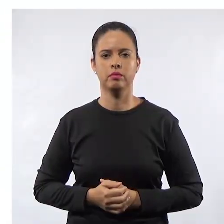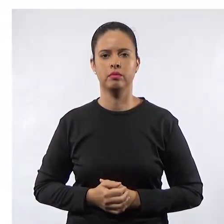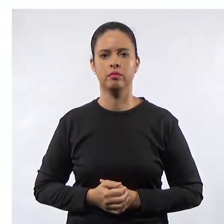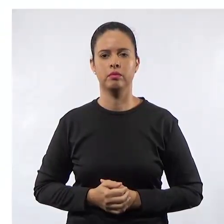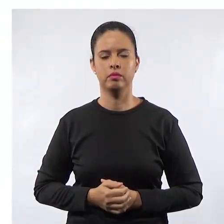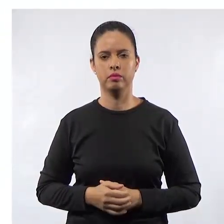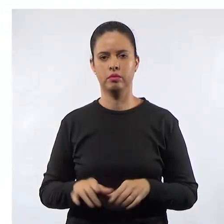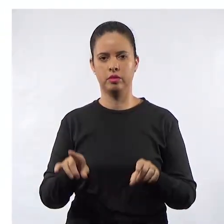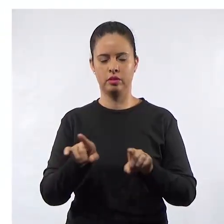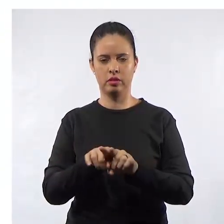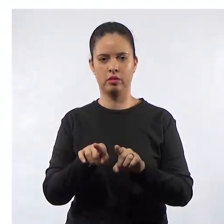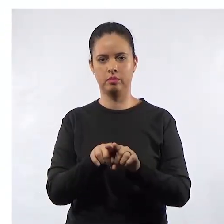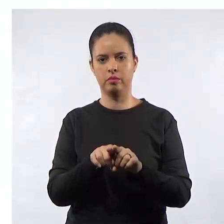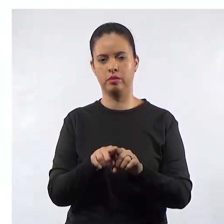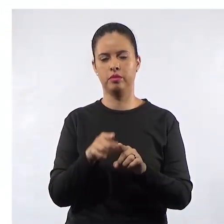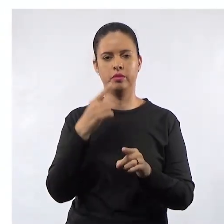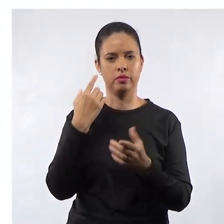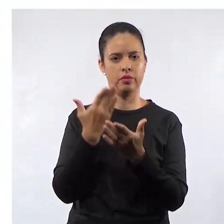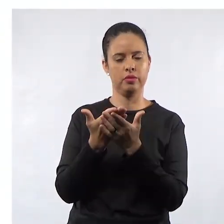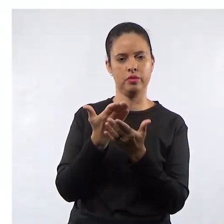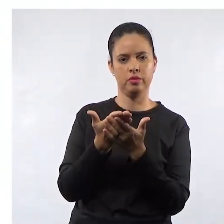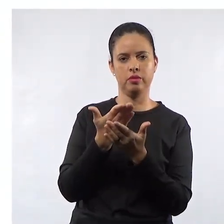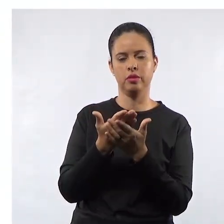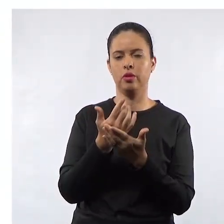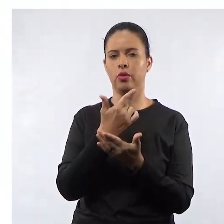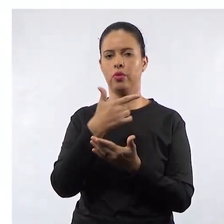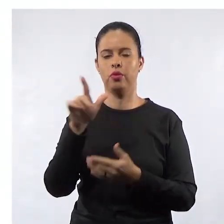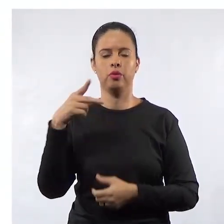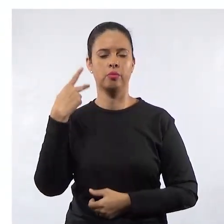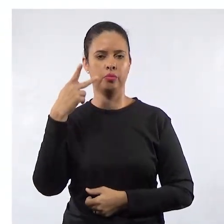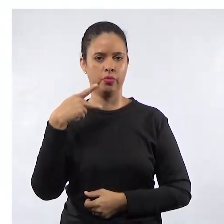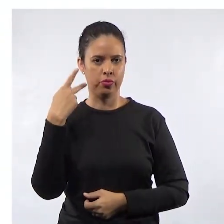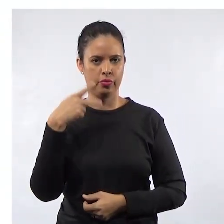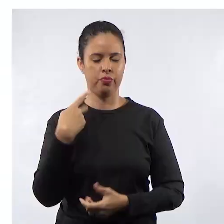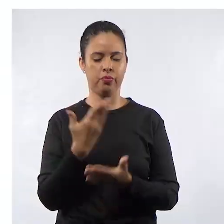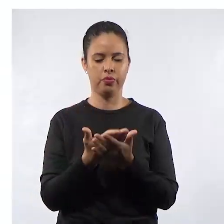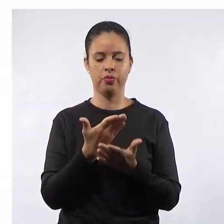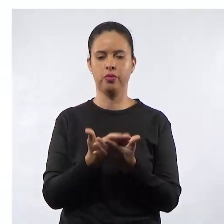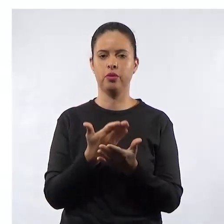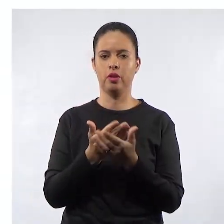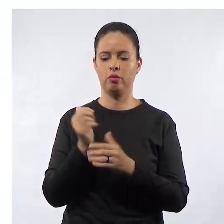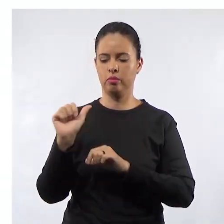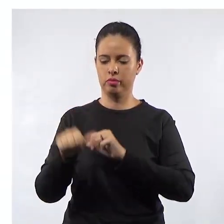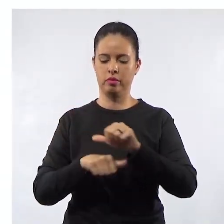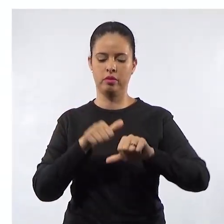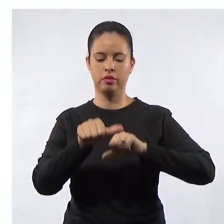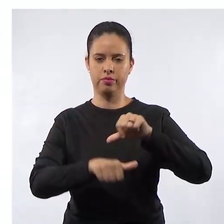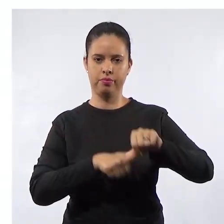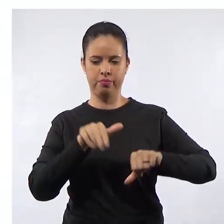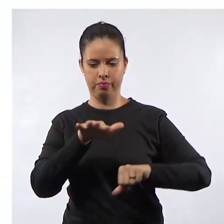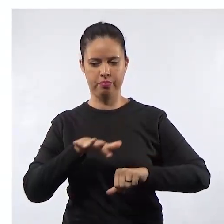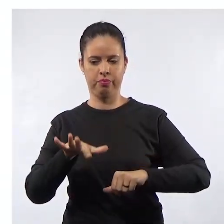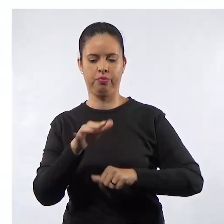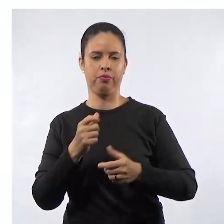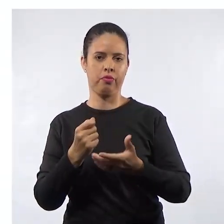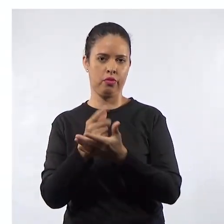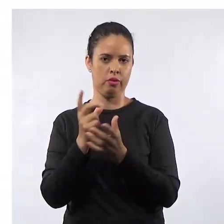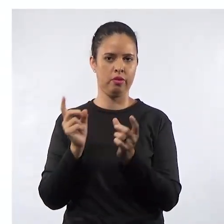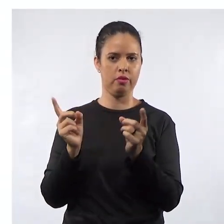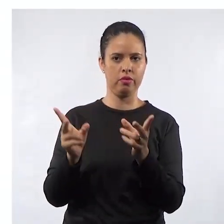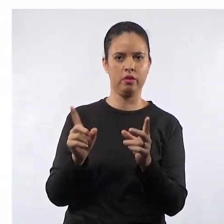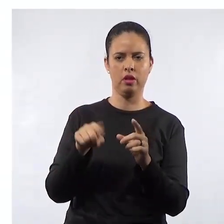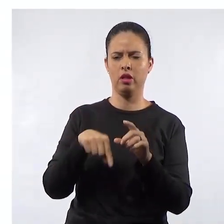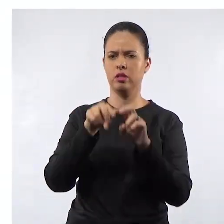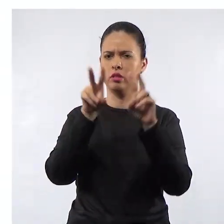do consumidor, tá? Vamos também ver aqui o estudo, uma outra política é o estudo constante das modificações do mercado